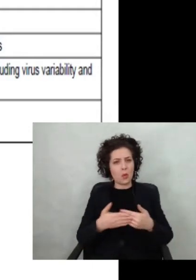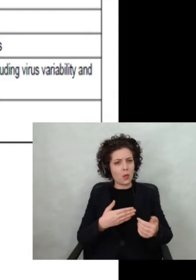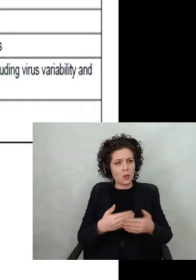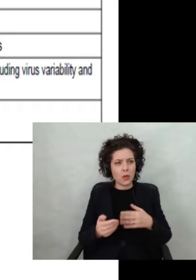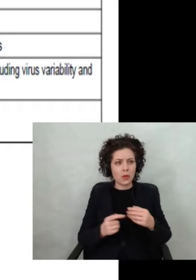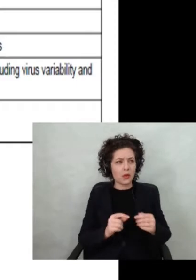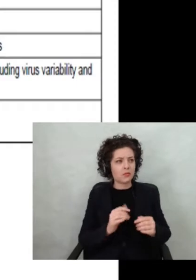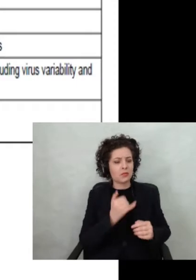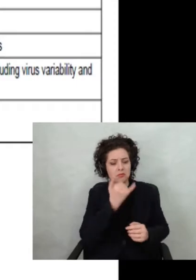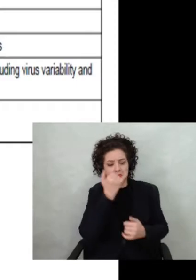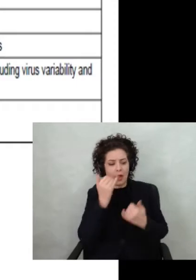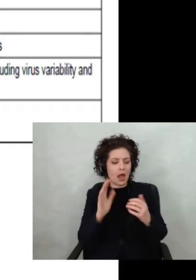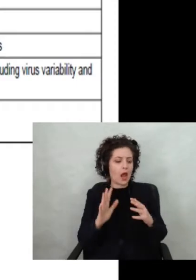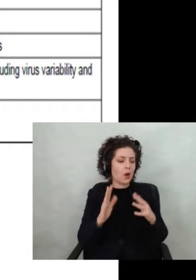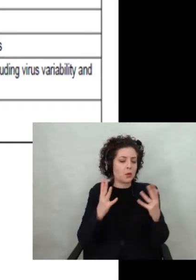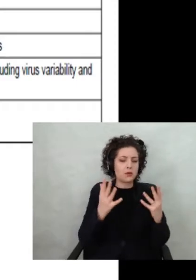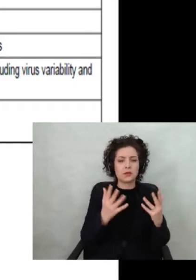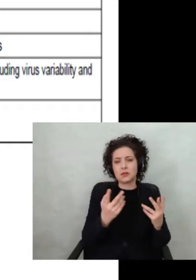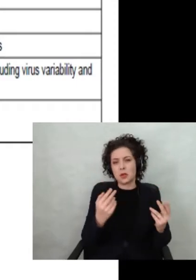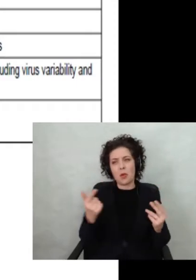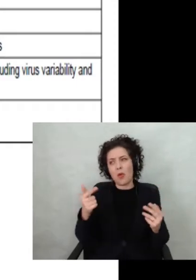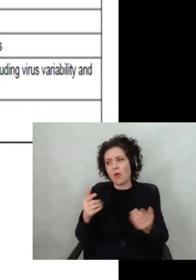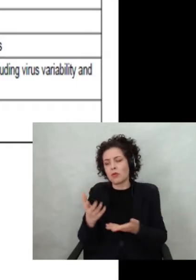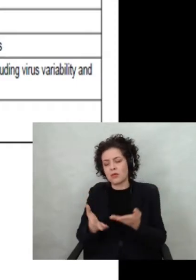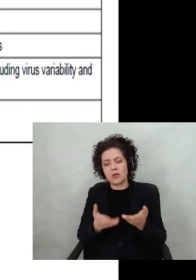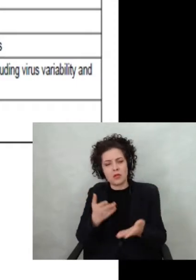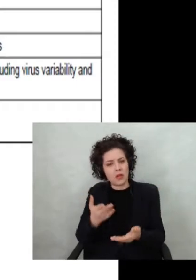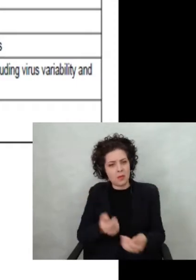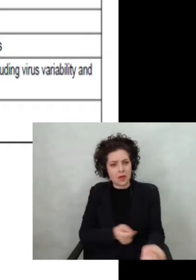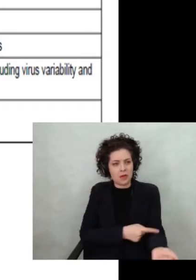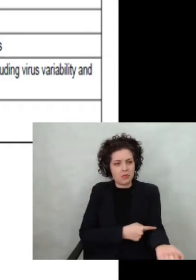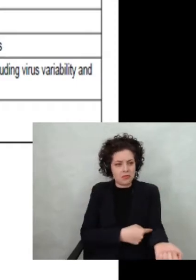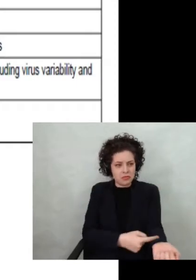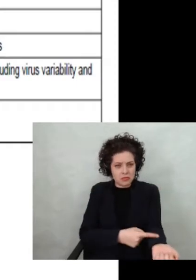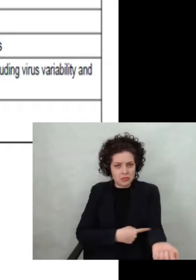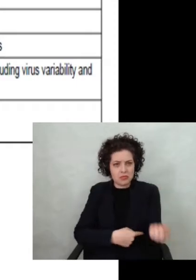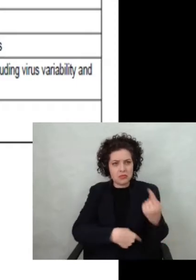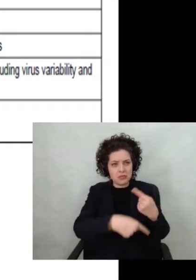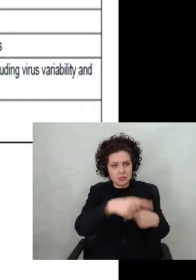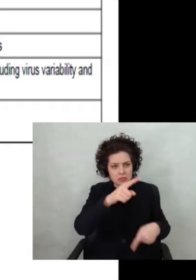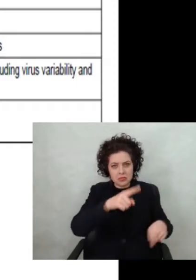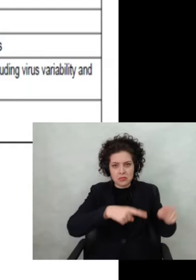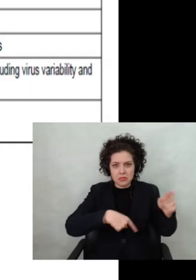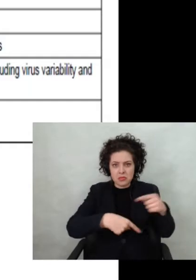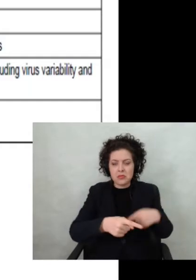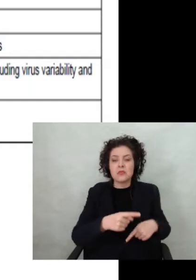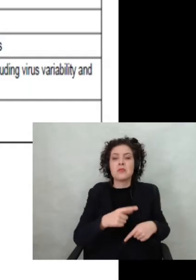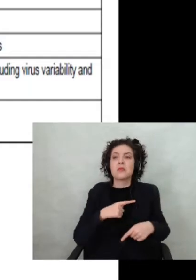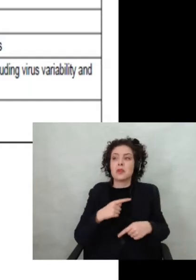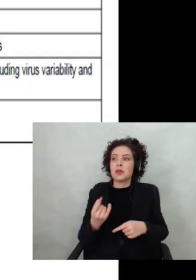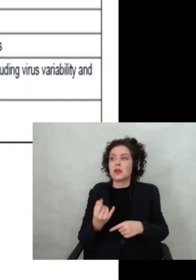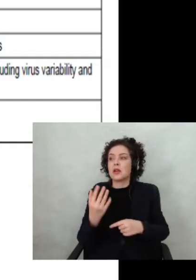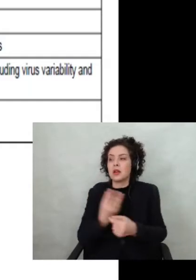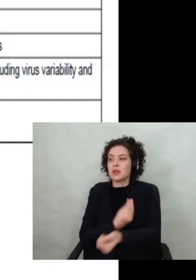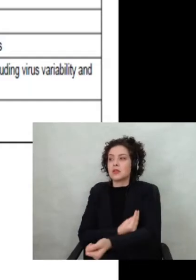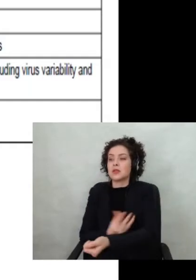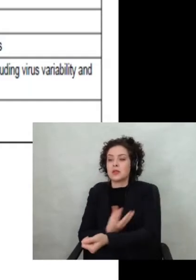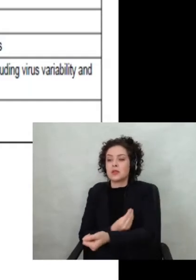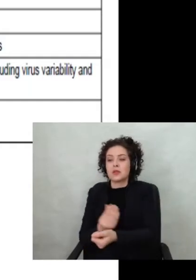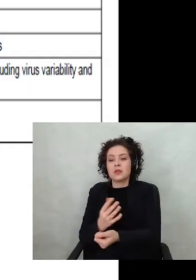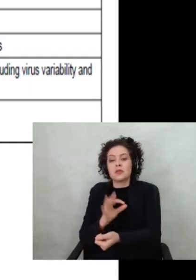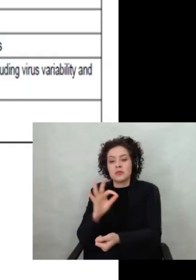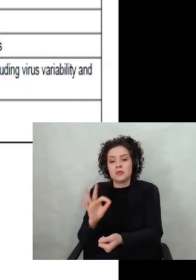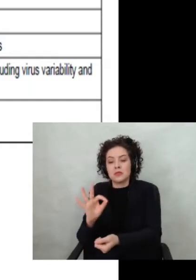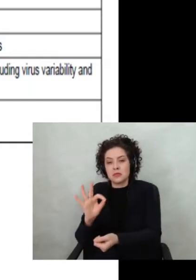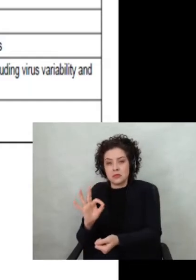e existe a possibilidade de uma grande escala de doadores de plasma